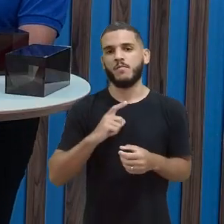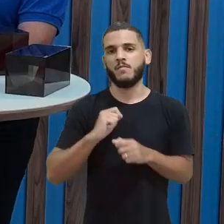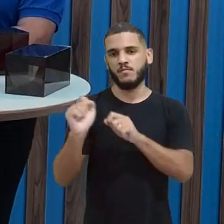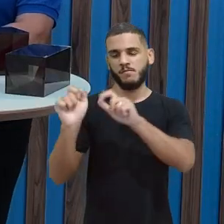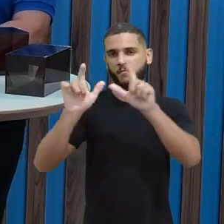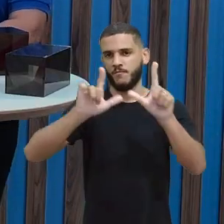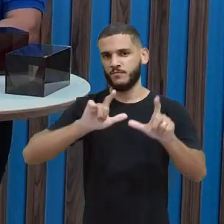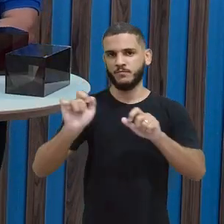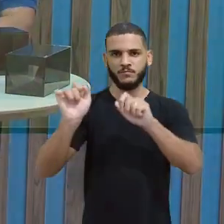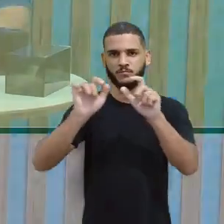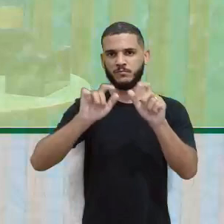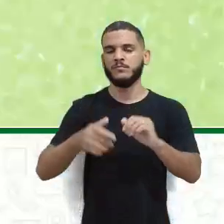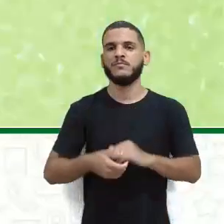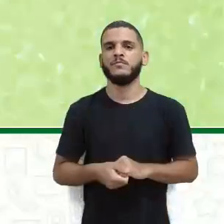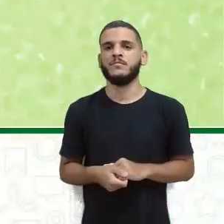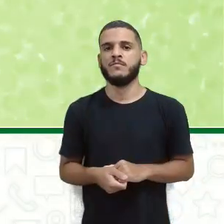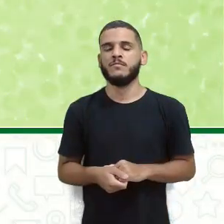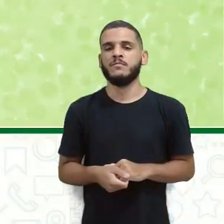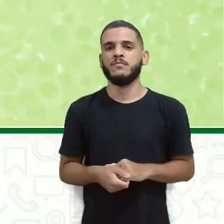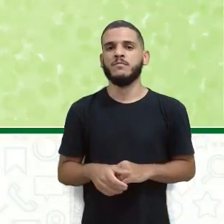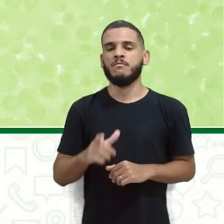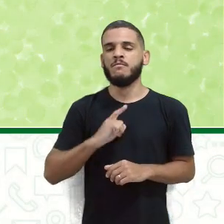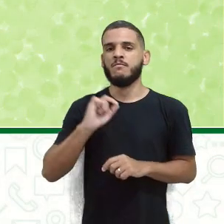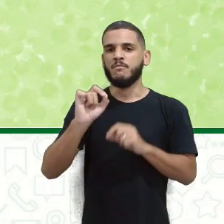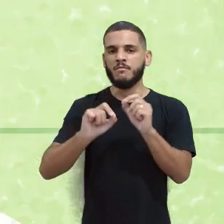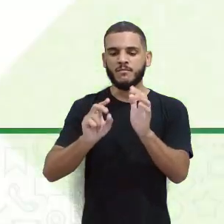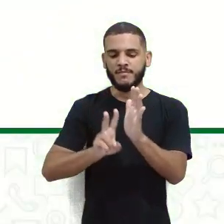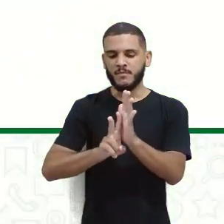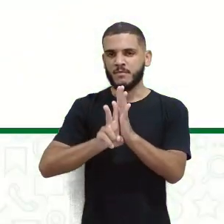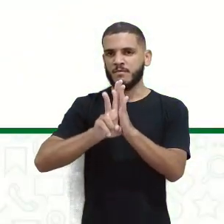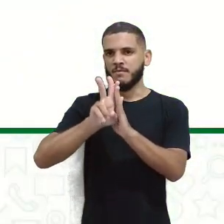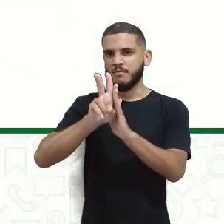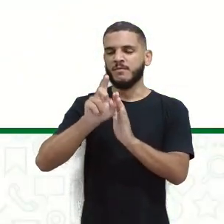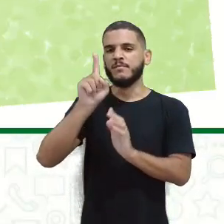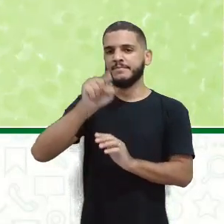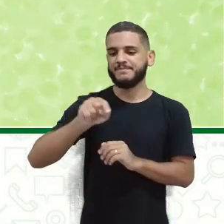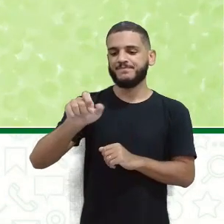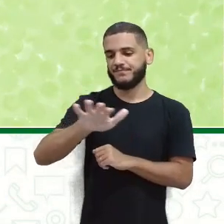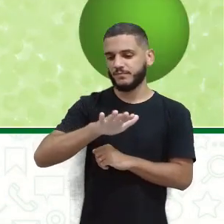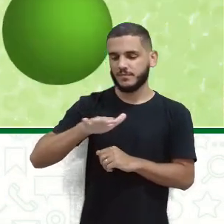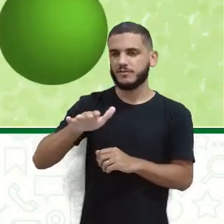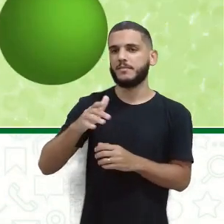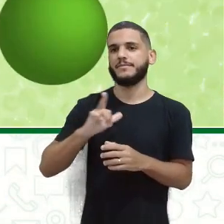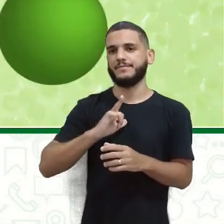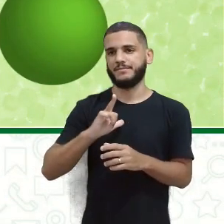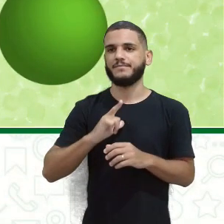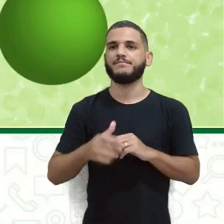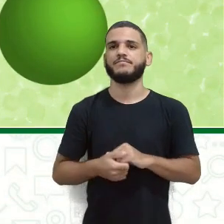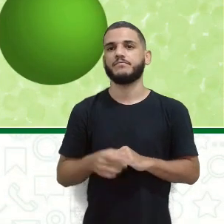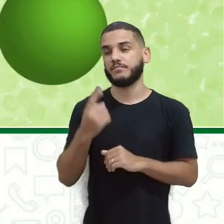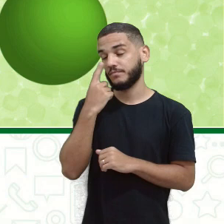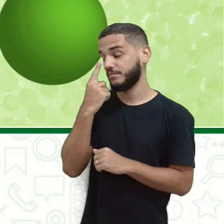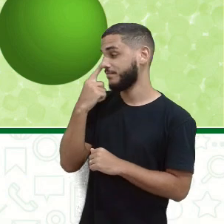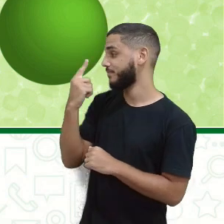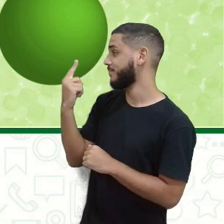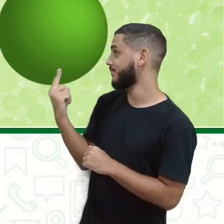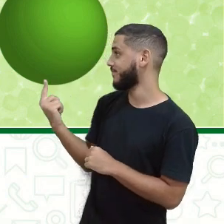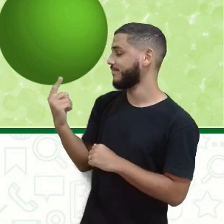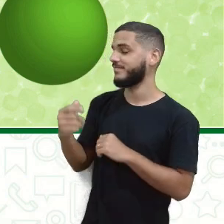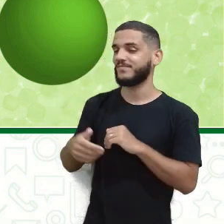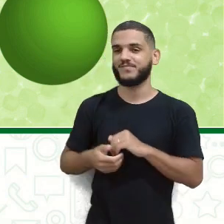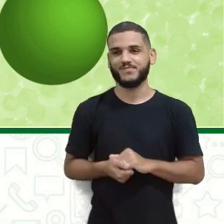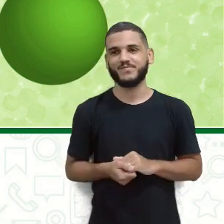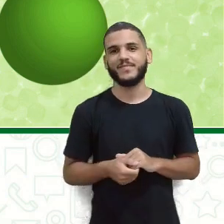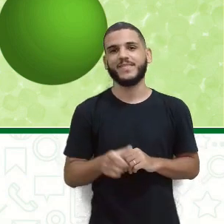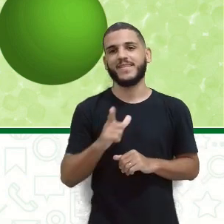slide, eu tenho que volume é espaço ocupado, certo? E aí eu